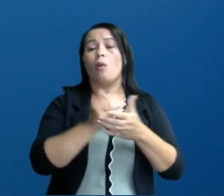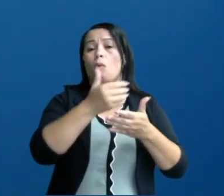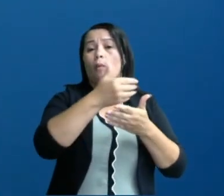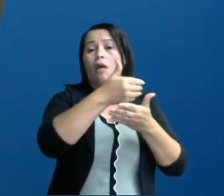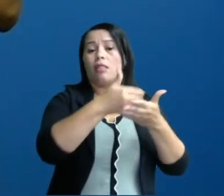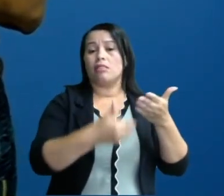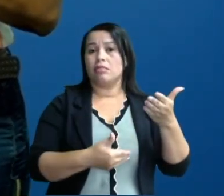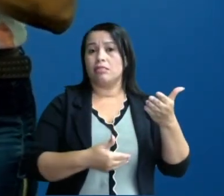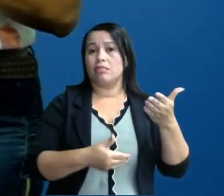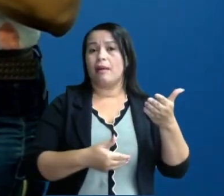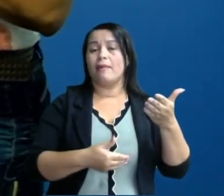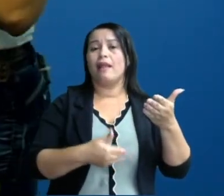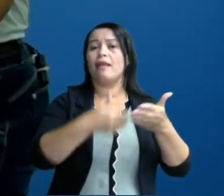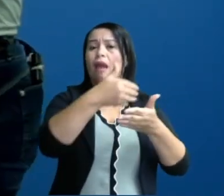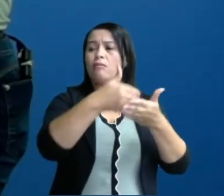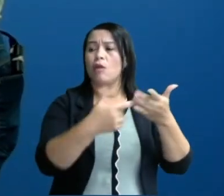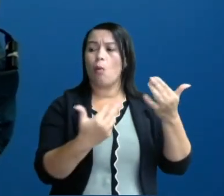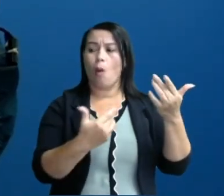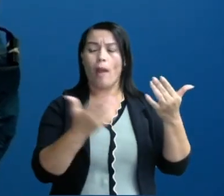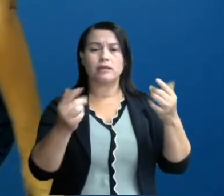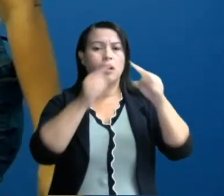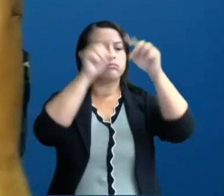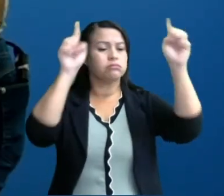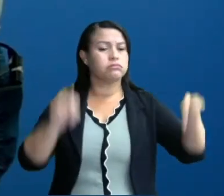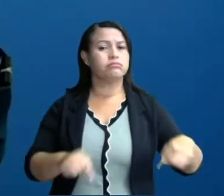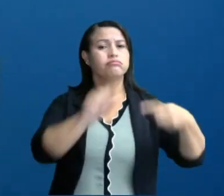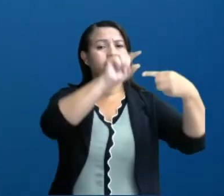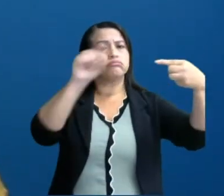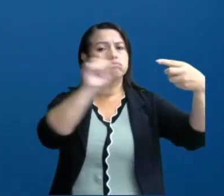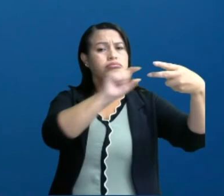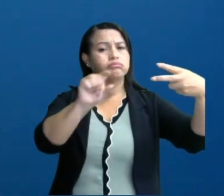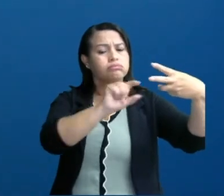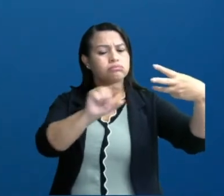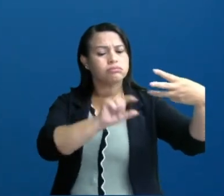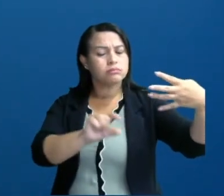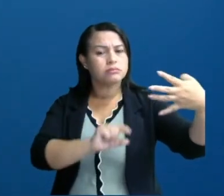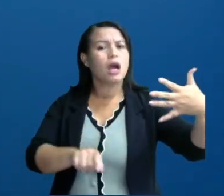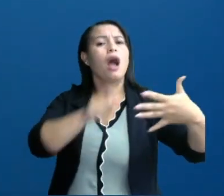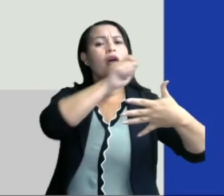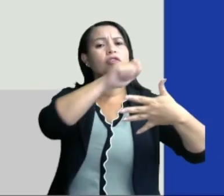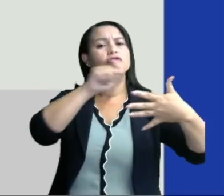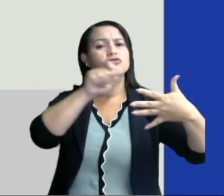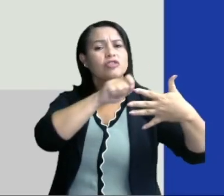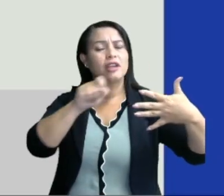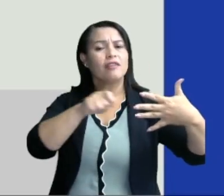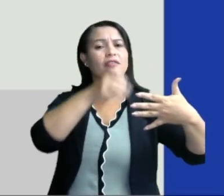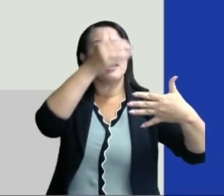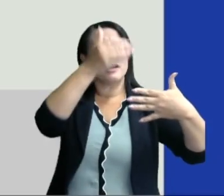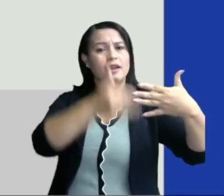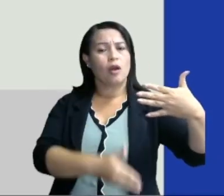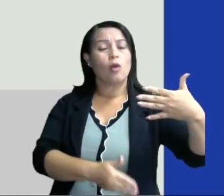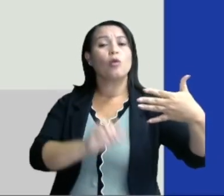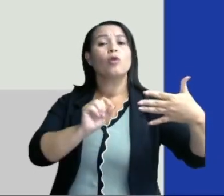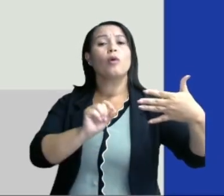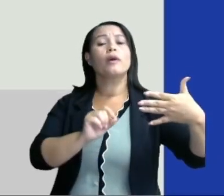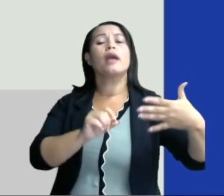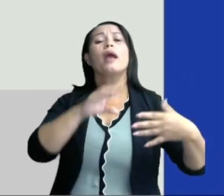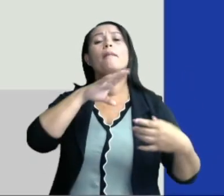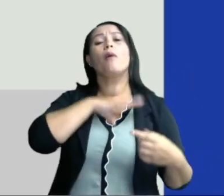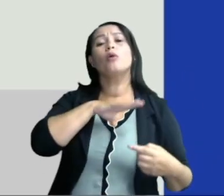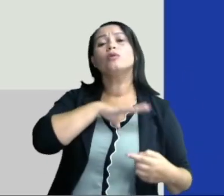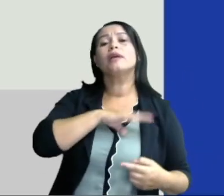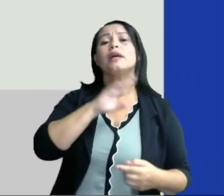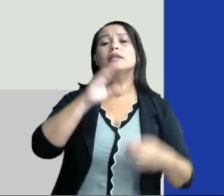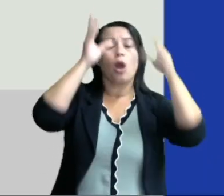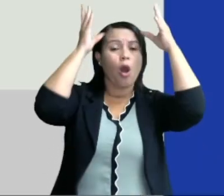tabelinha igual essa, tá? E você vai escrever. Você escreve na coluna essas palavras. Você vai escrever